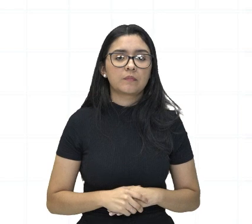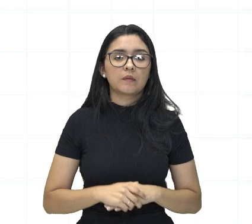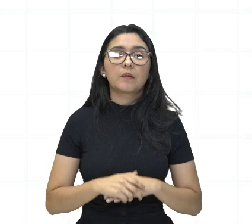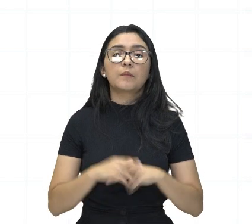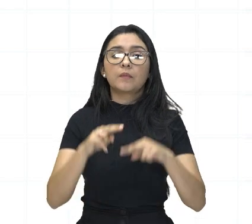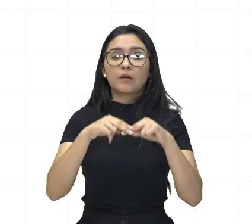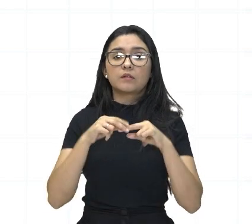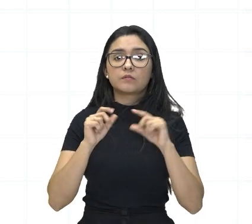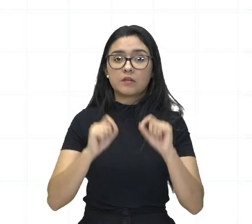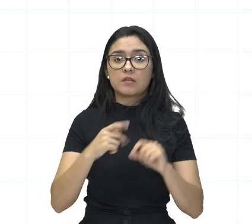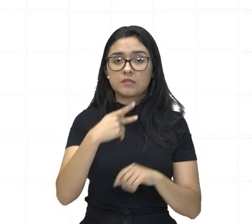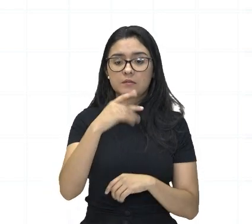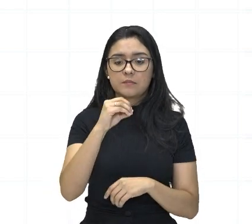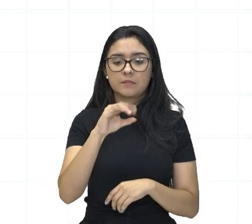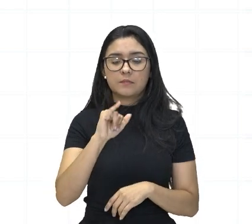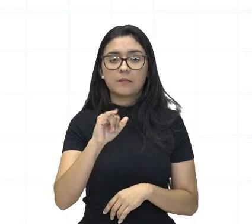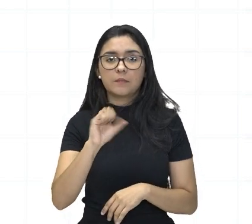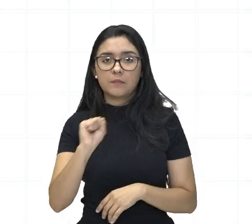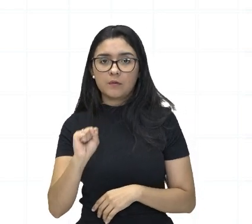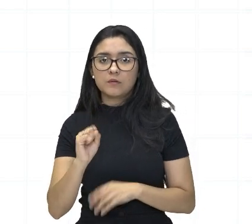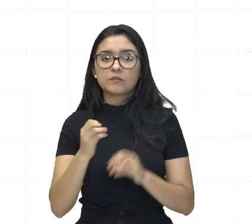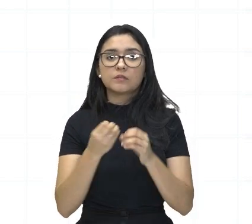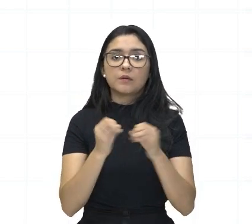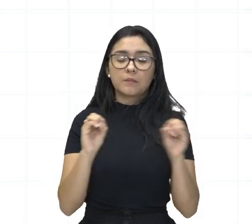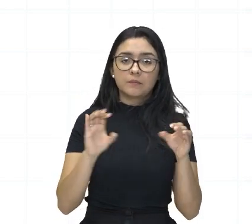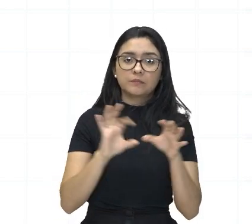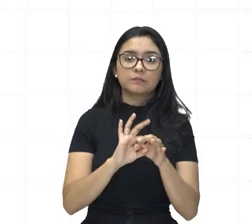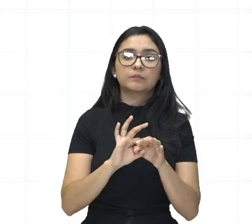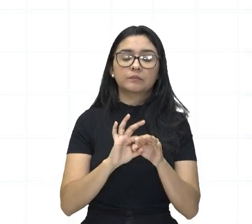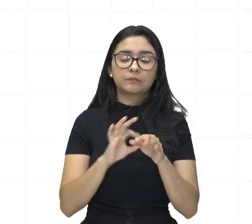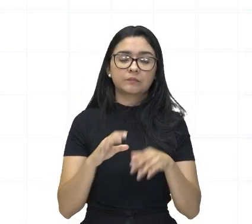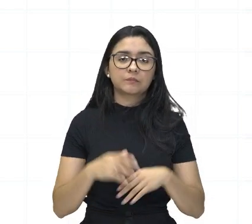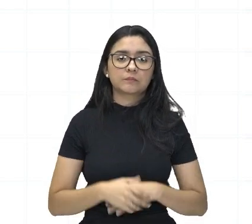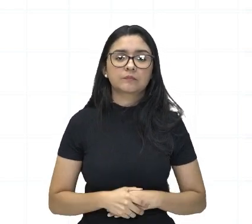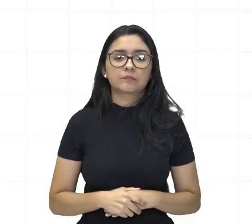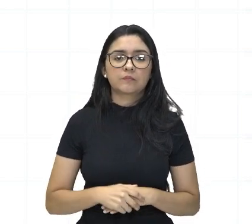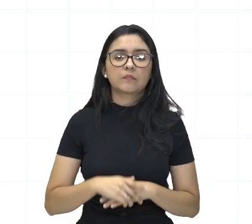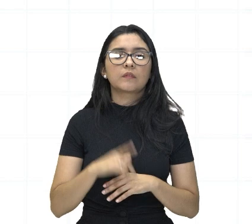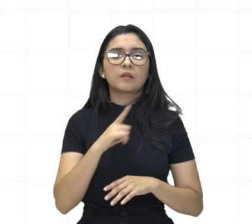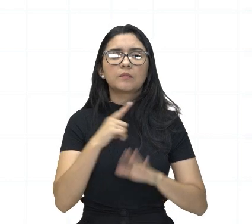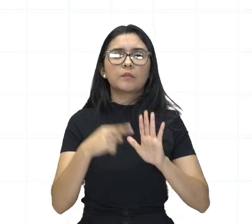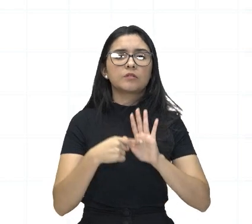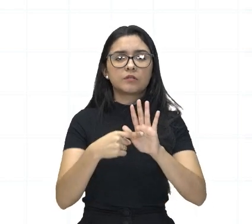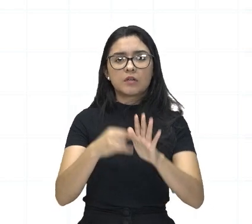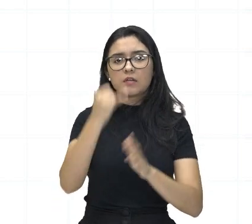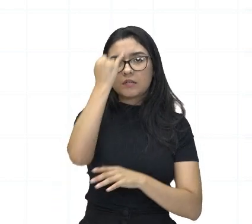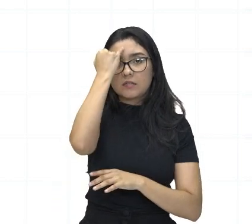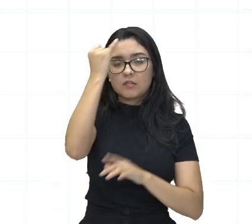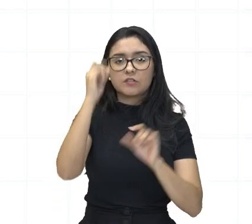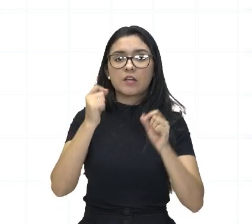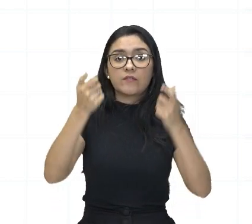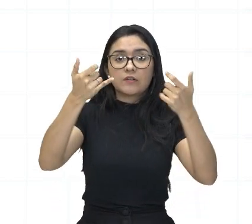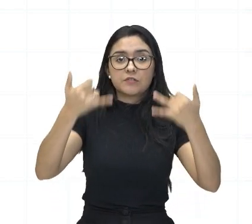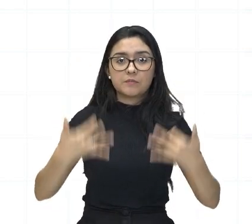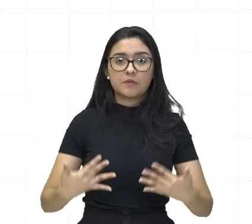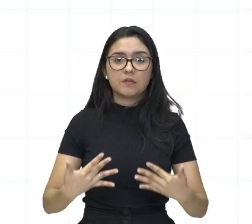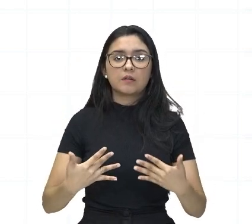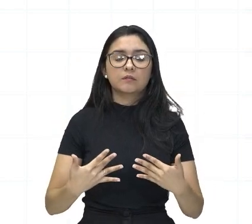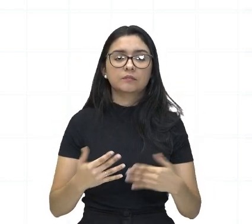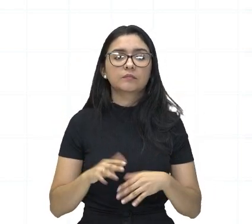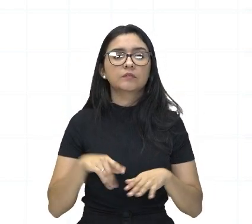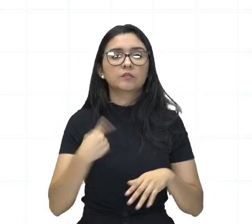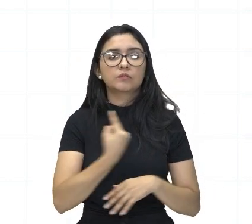pois aí é uma oração que faz parte de um período composto que introduz para a gente essa ideia de explicação. Então, quando a gente